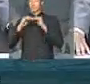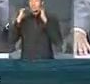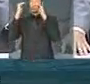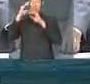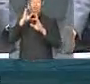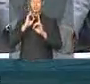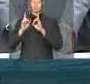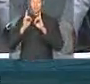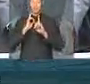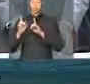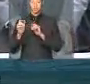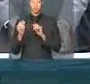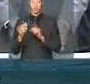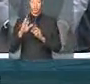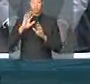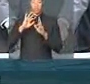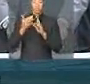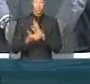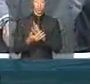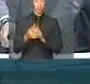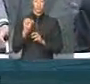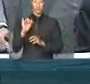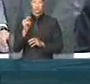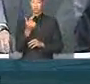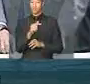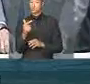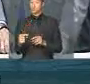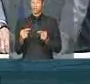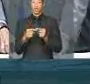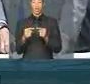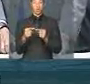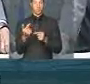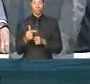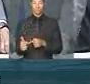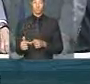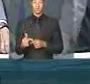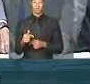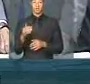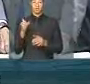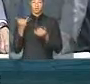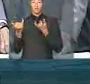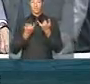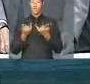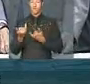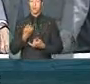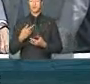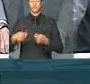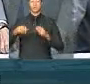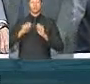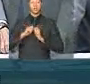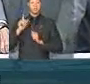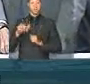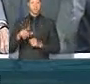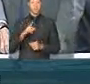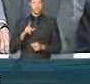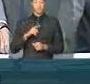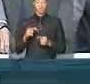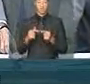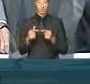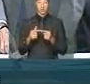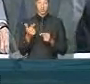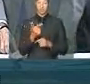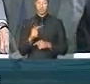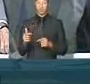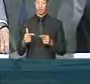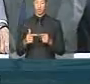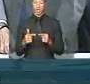discussão com relação a resolução se não houver acordo a informação que nos passaram é de que haveria acordo